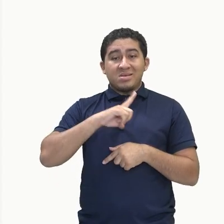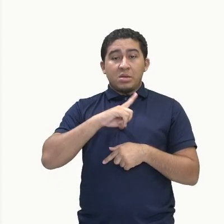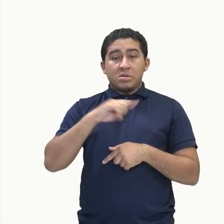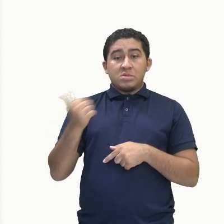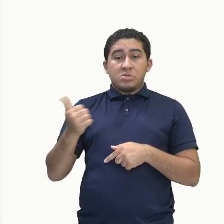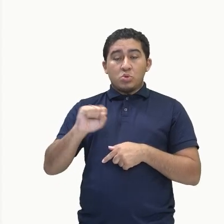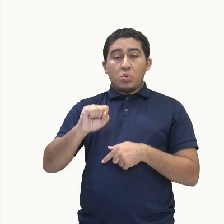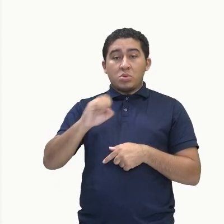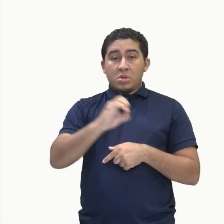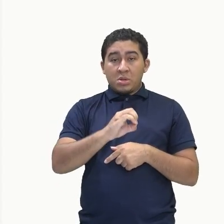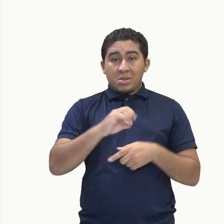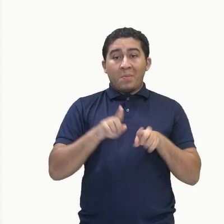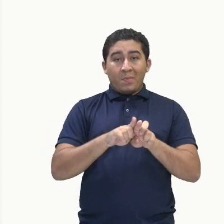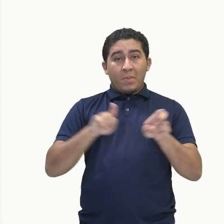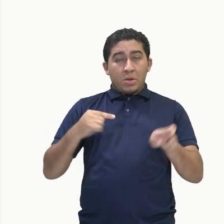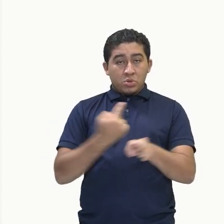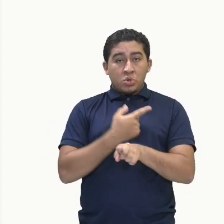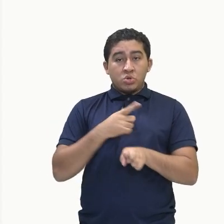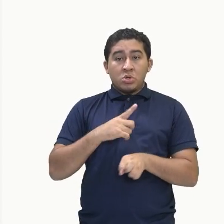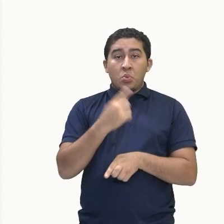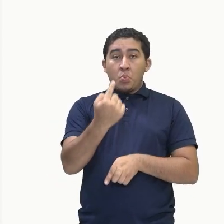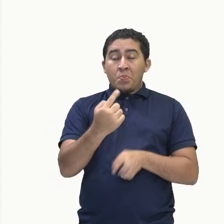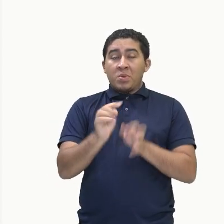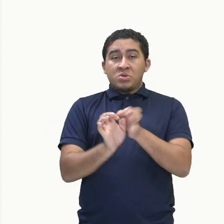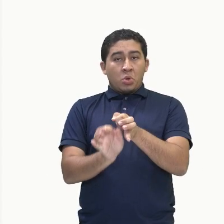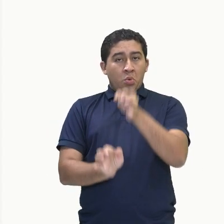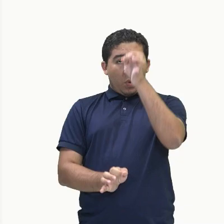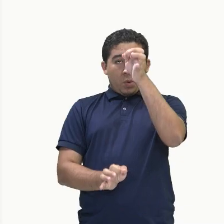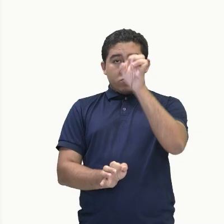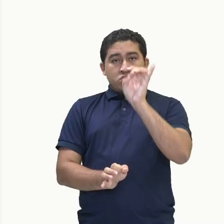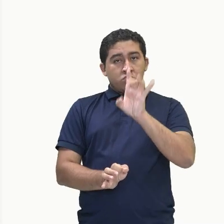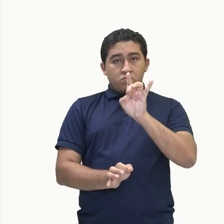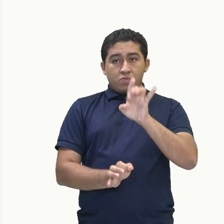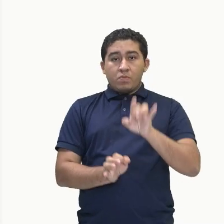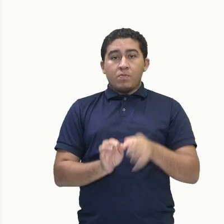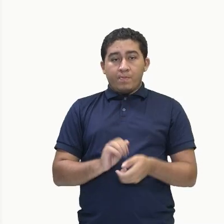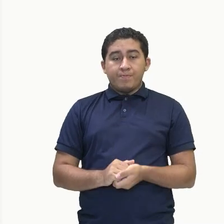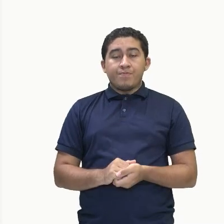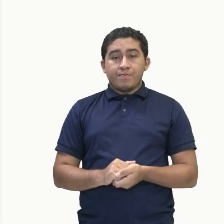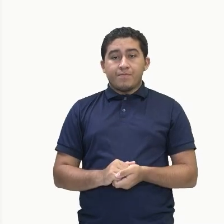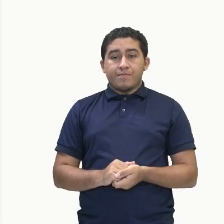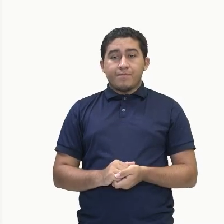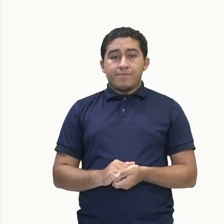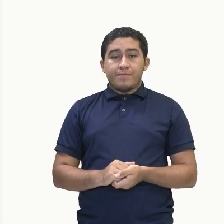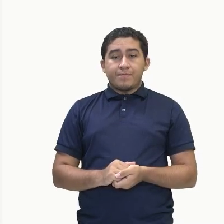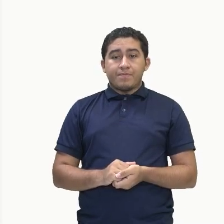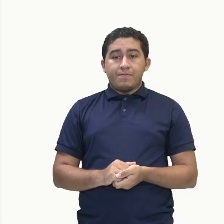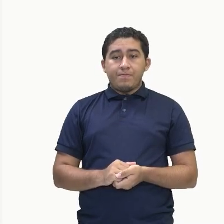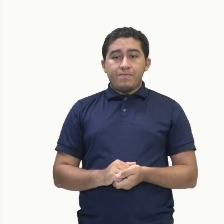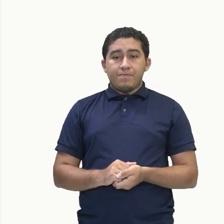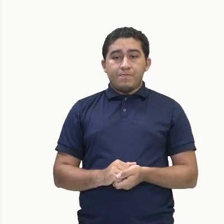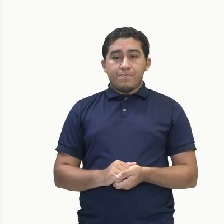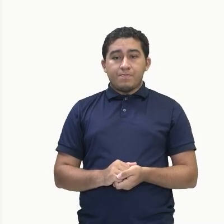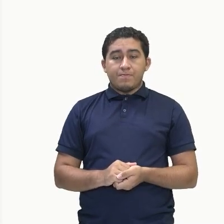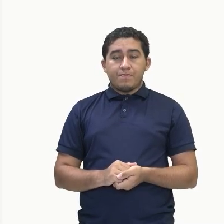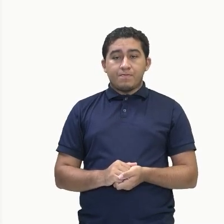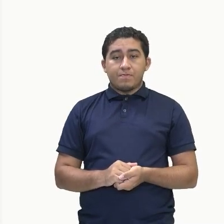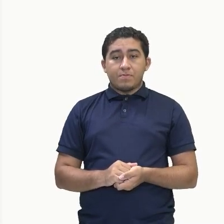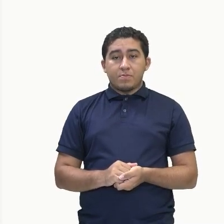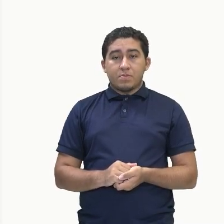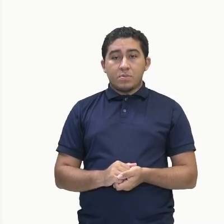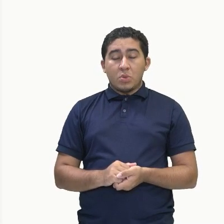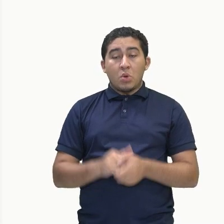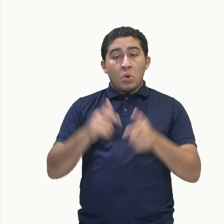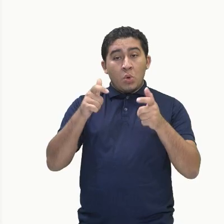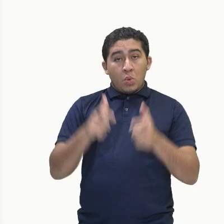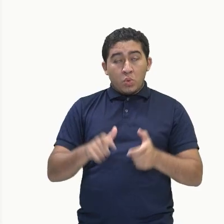graus. Só que a gente tem uma única linha, um único meridiano, tá bom? E esse traçado imaginário, ele está inserido ali no